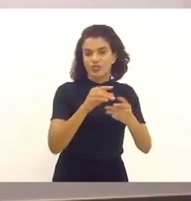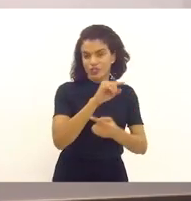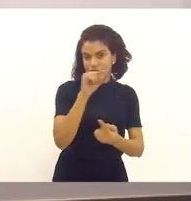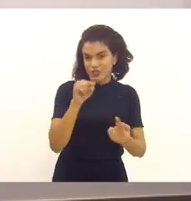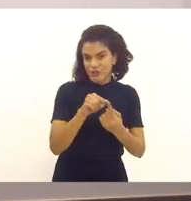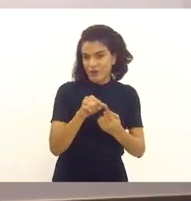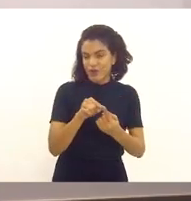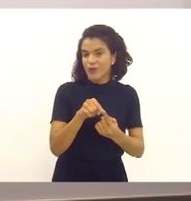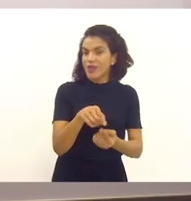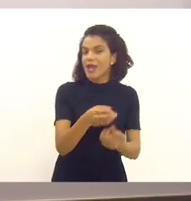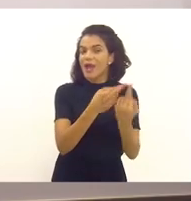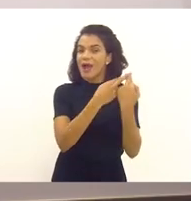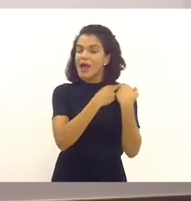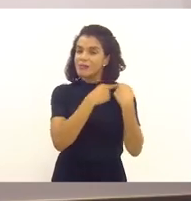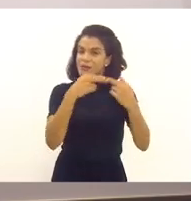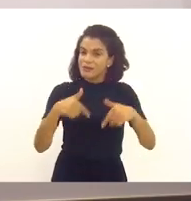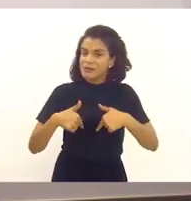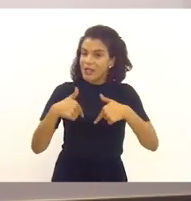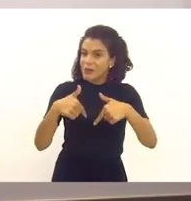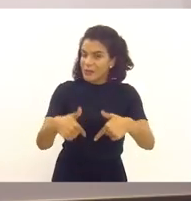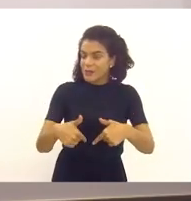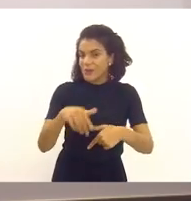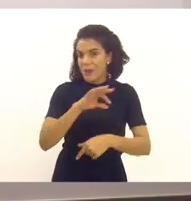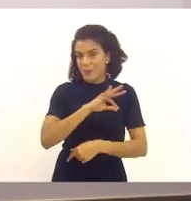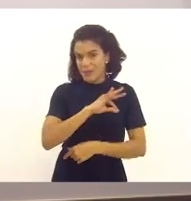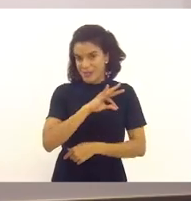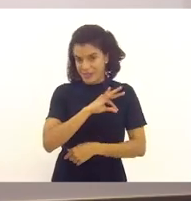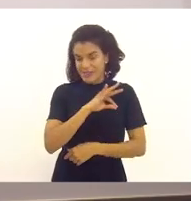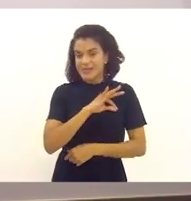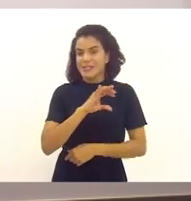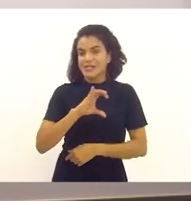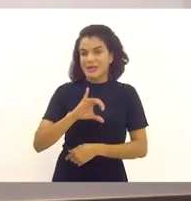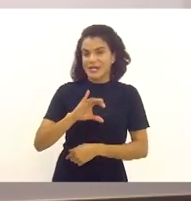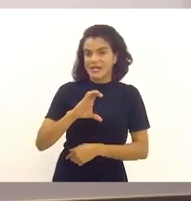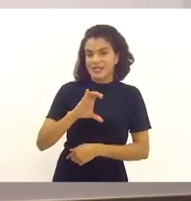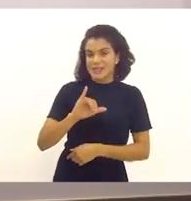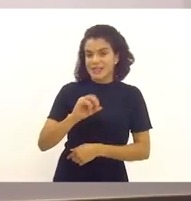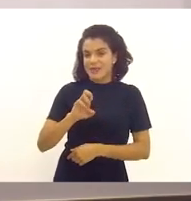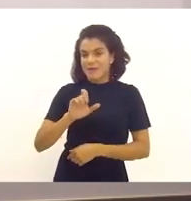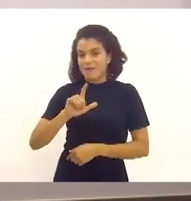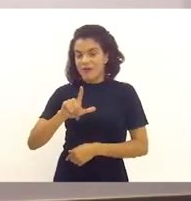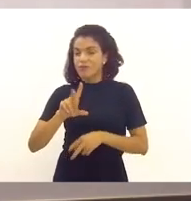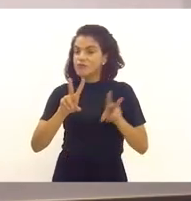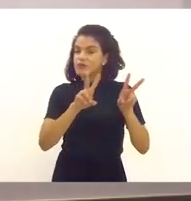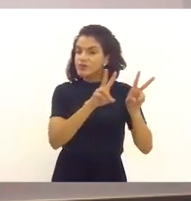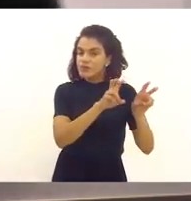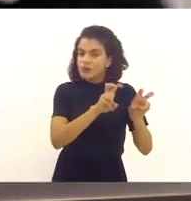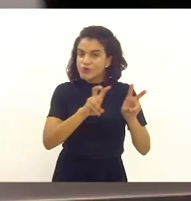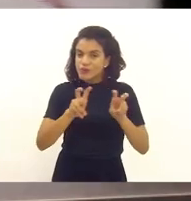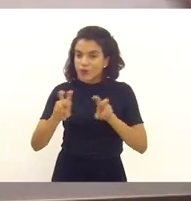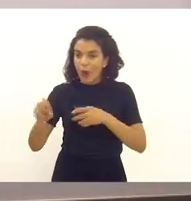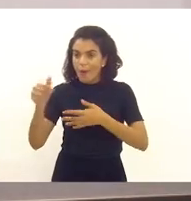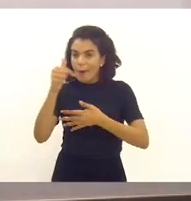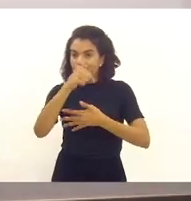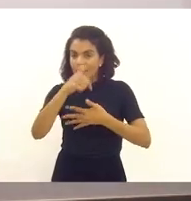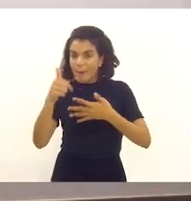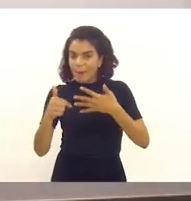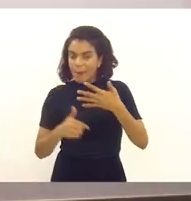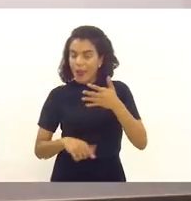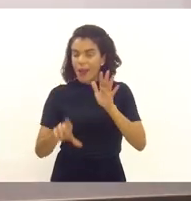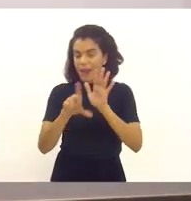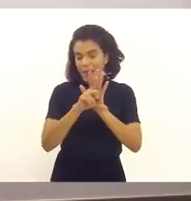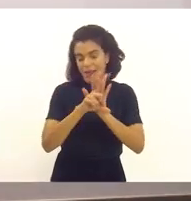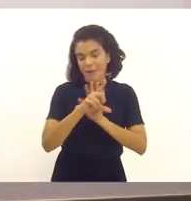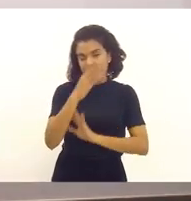responsabilidade e atuação para polícia civil dentro das questões que a Lei Maria da Penha